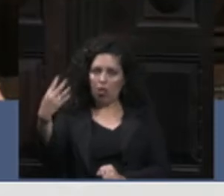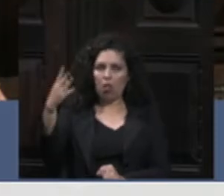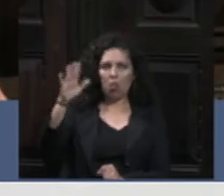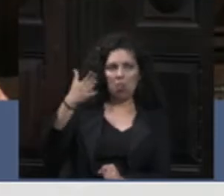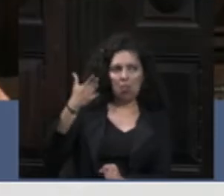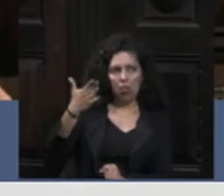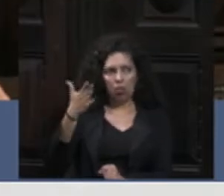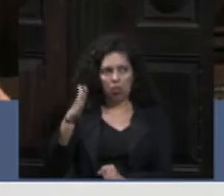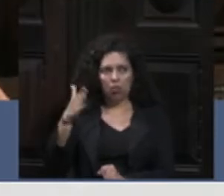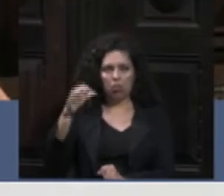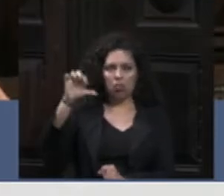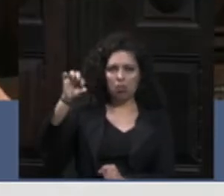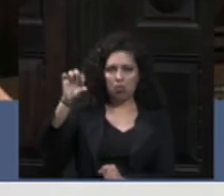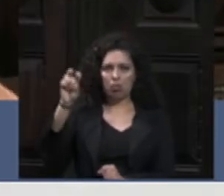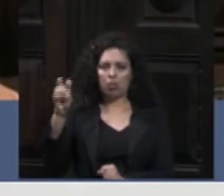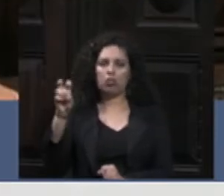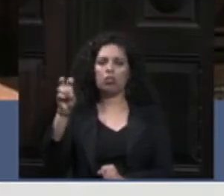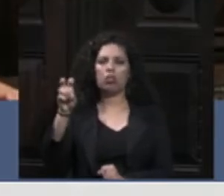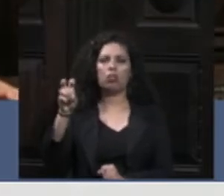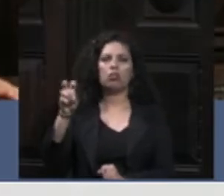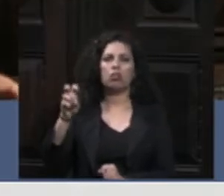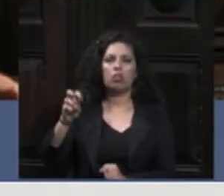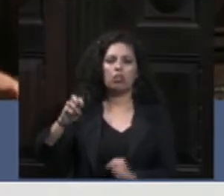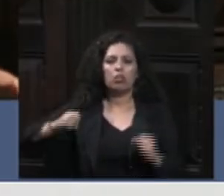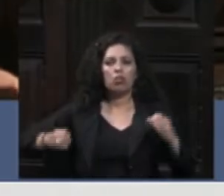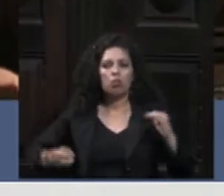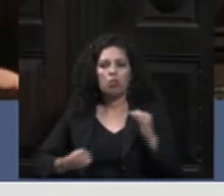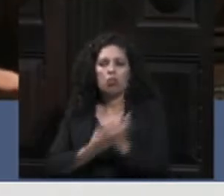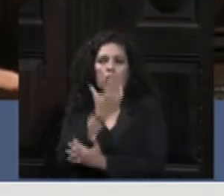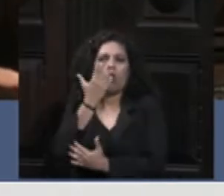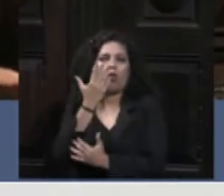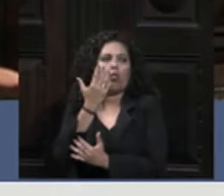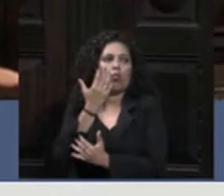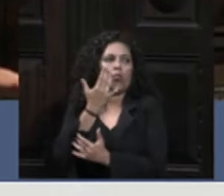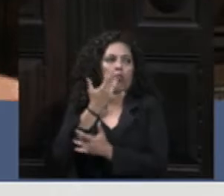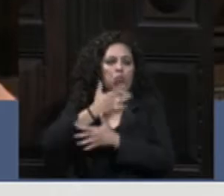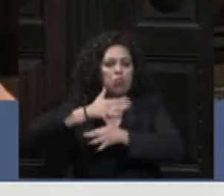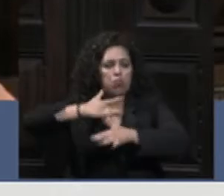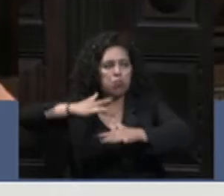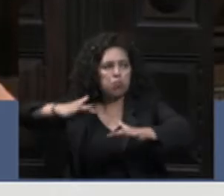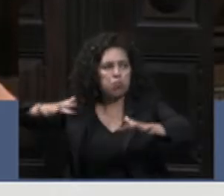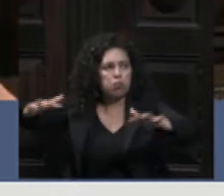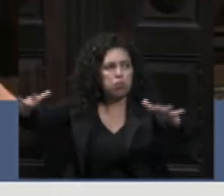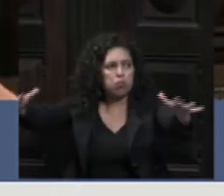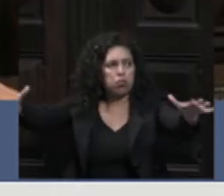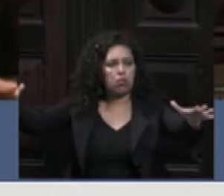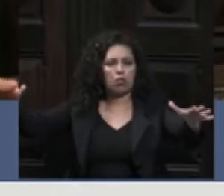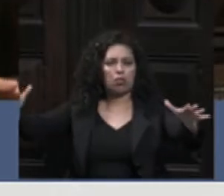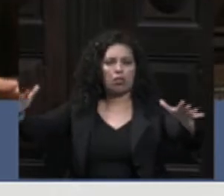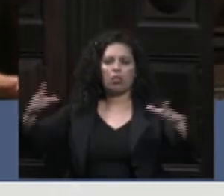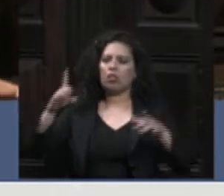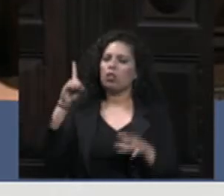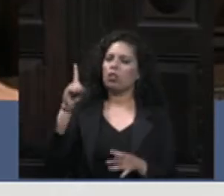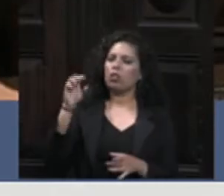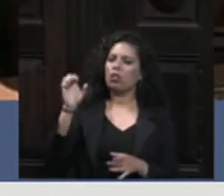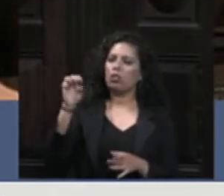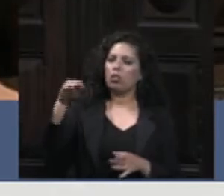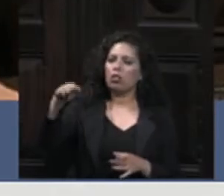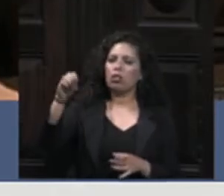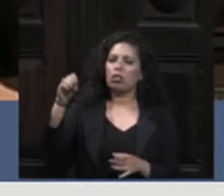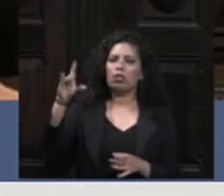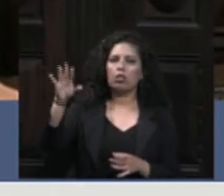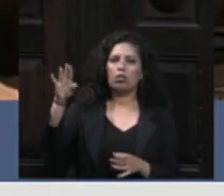aí, onde floresceu a democracia no mundo.